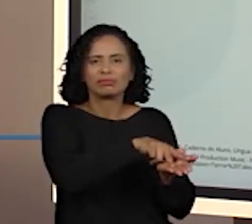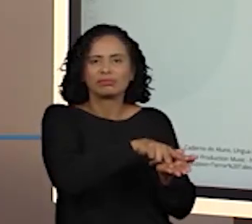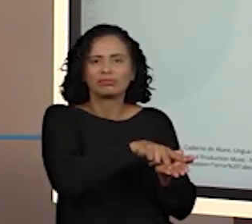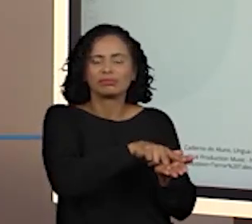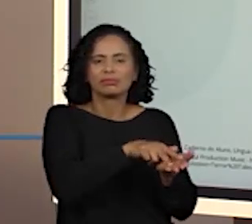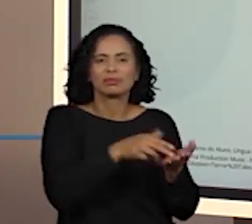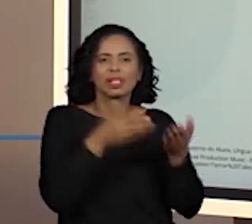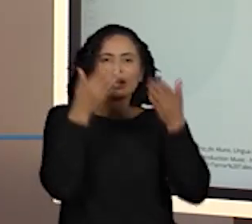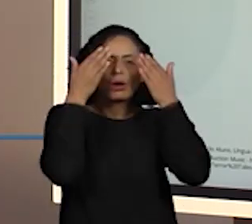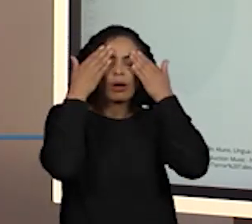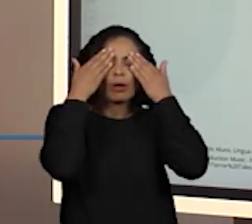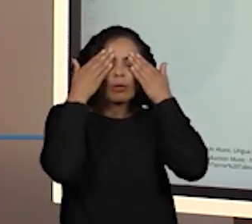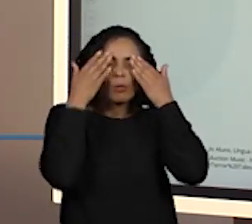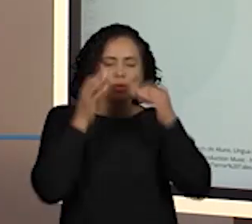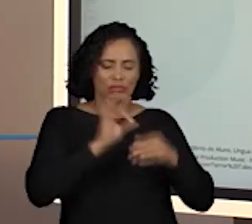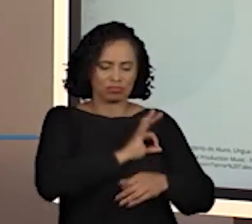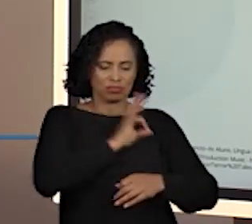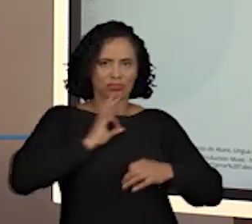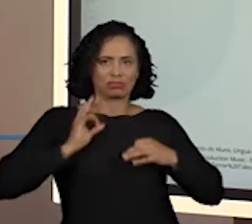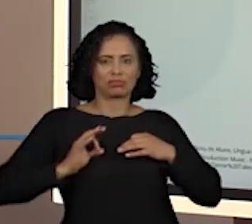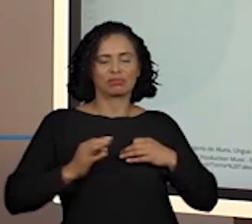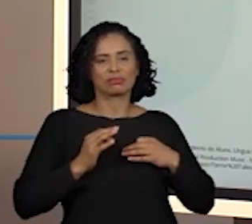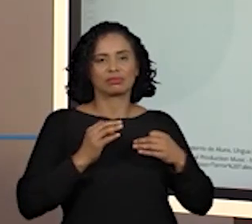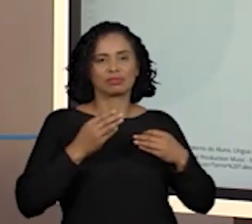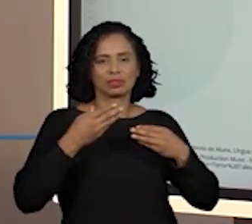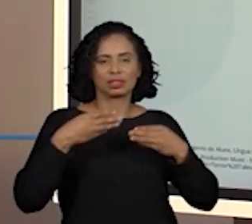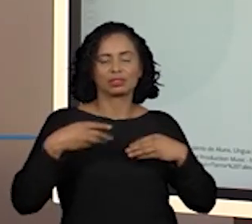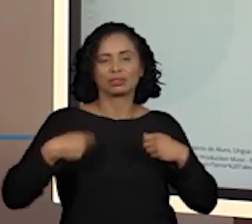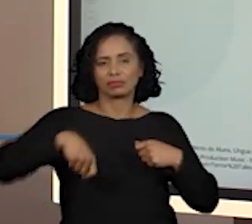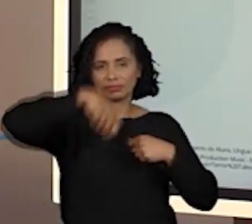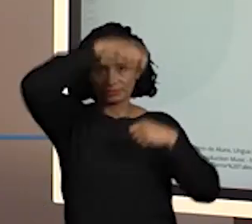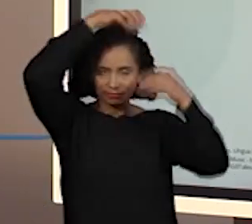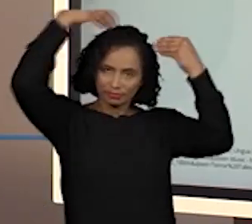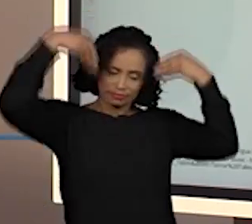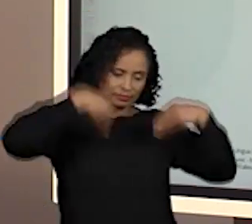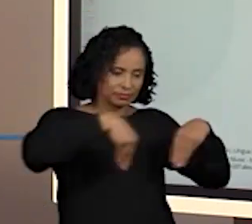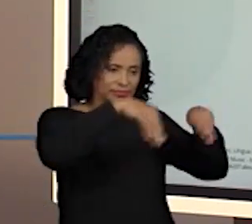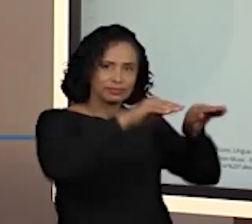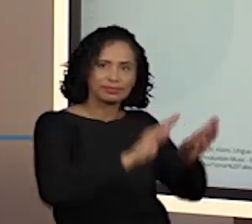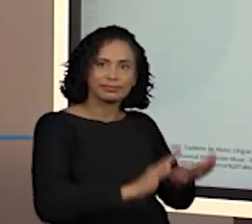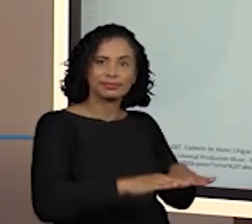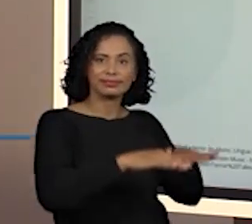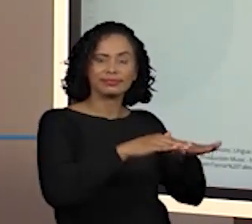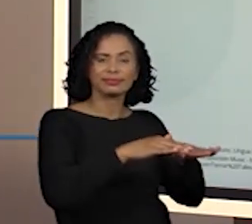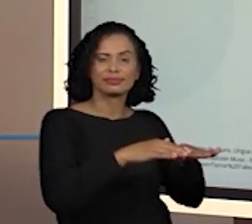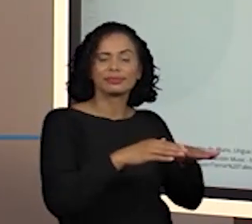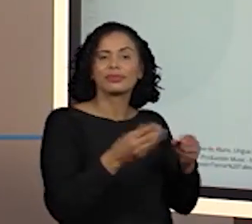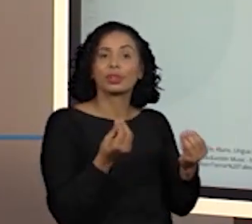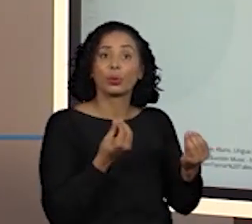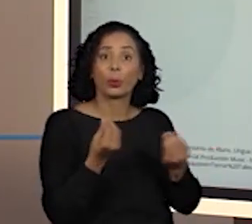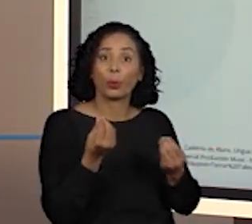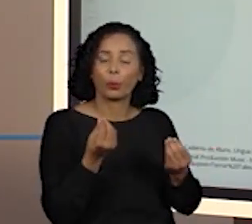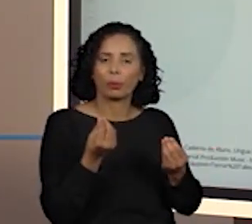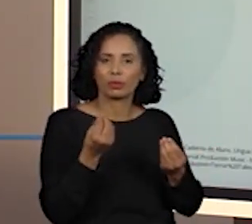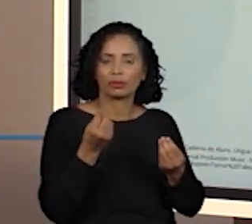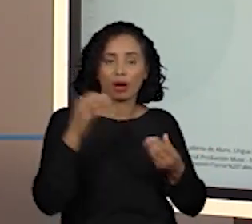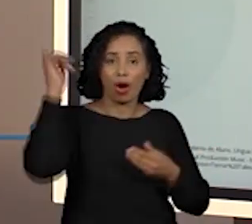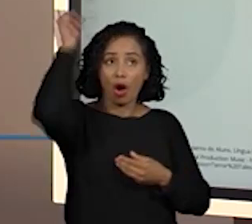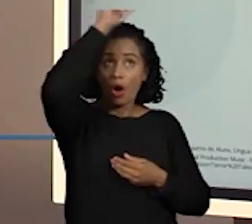do velho amigo, do velho seu Aguinaldo. Cobriu com óleos e cera